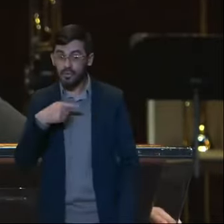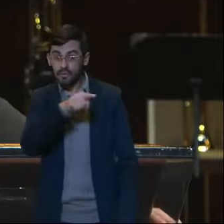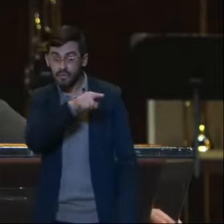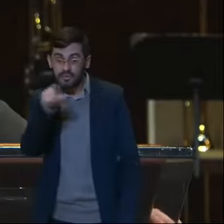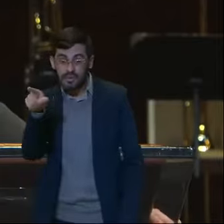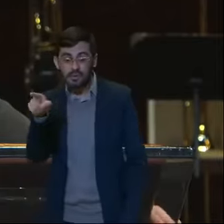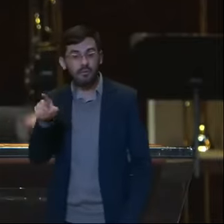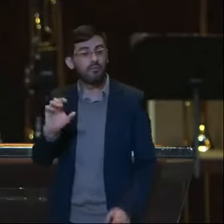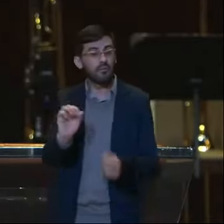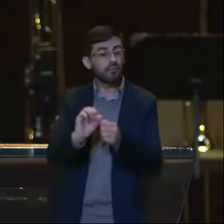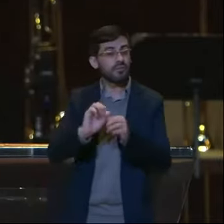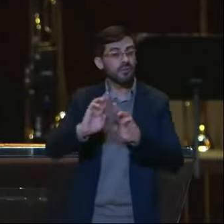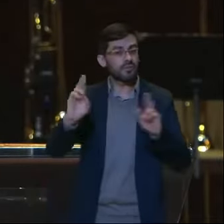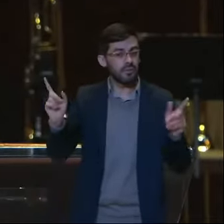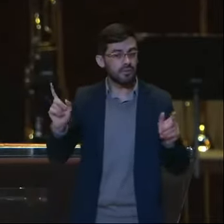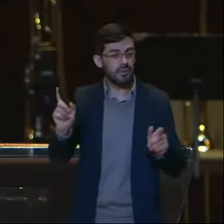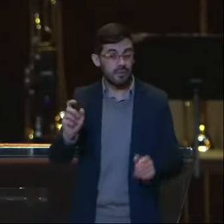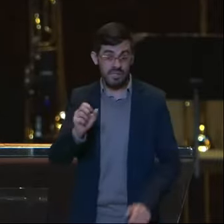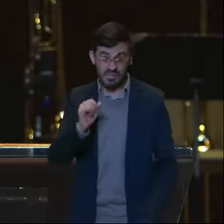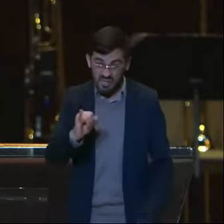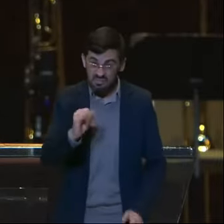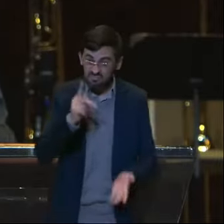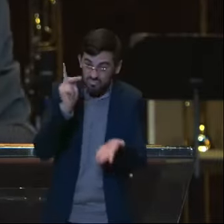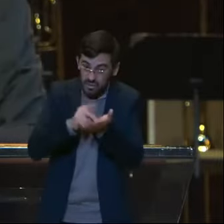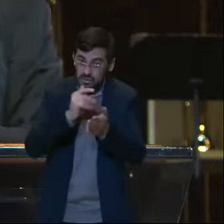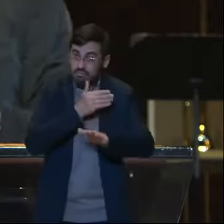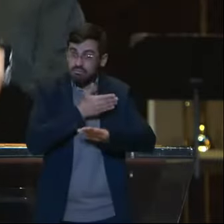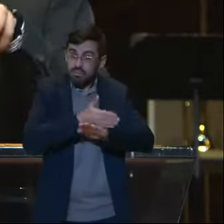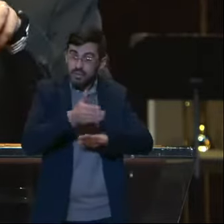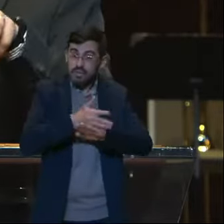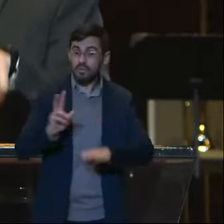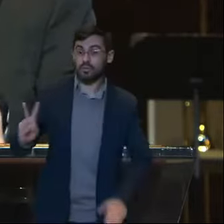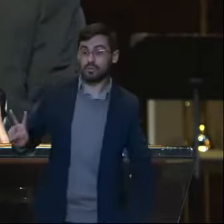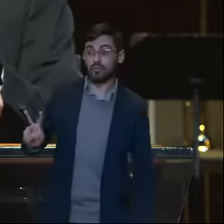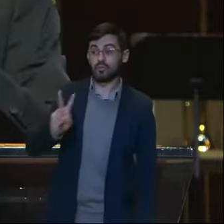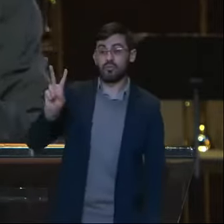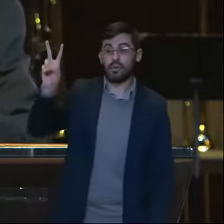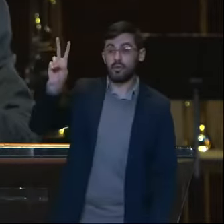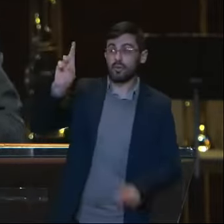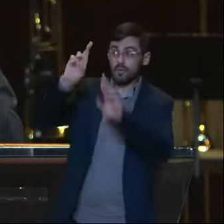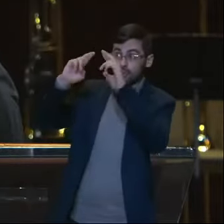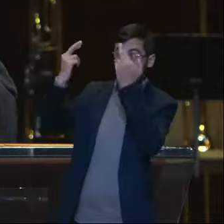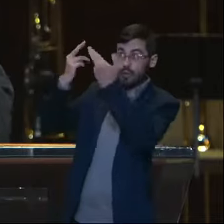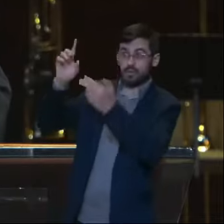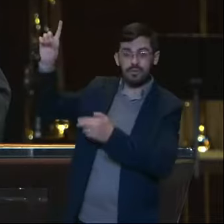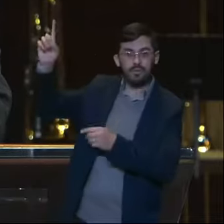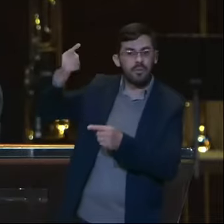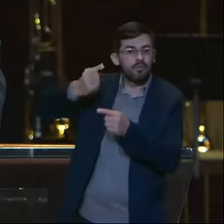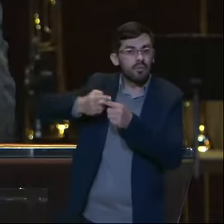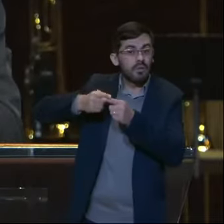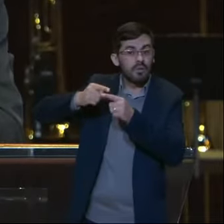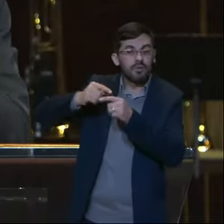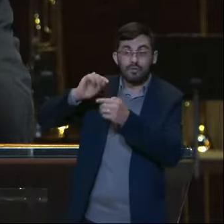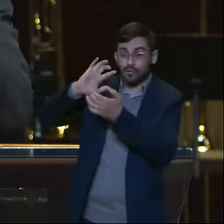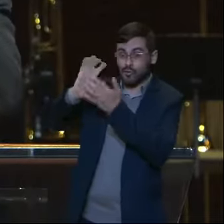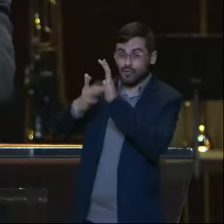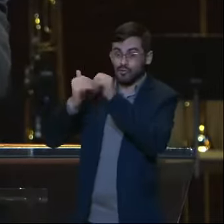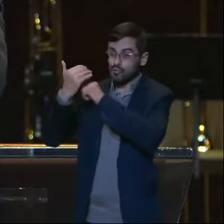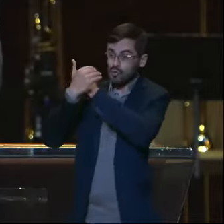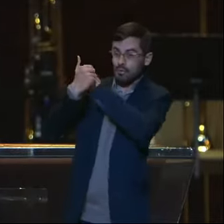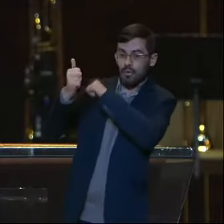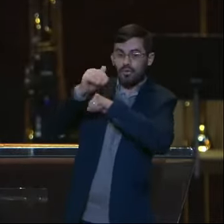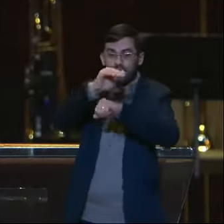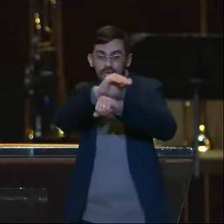onde Deus nos colocar, se estamos vivendo os valores de Deus. Porque Jesus nos chamou para ser sal,